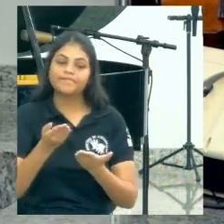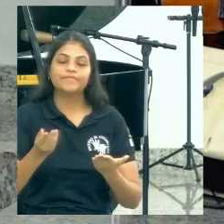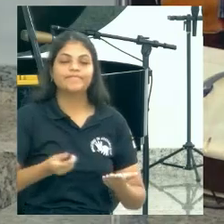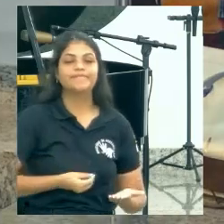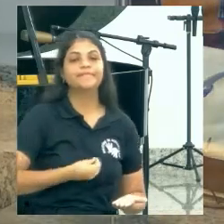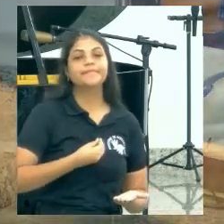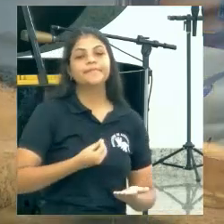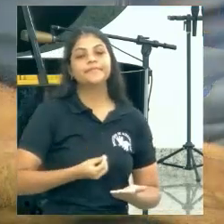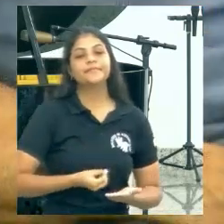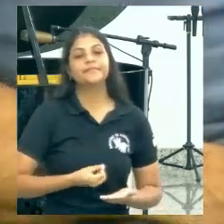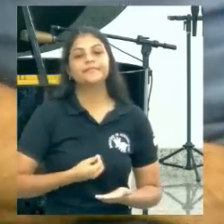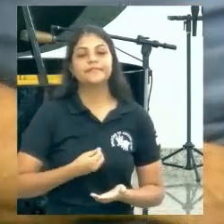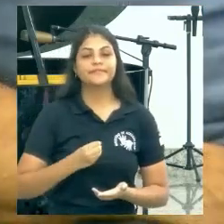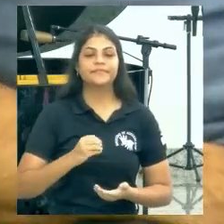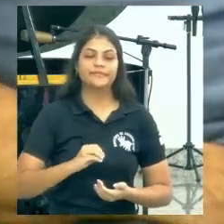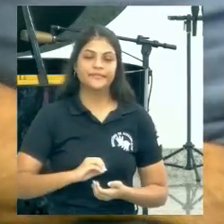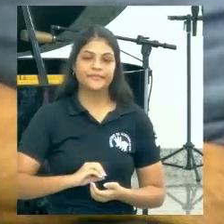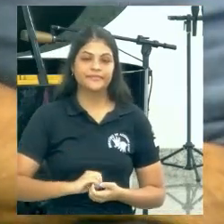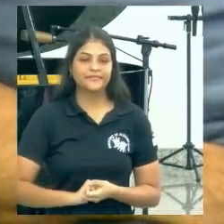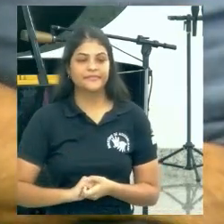Deus.